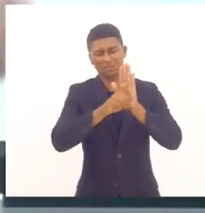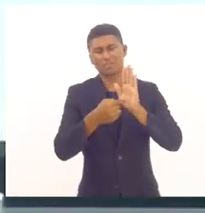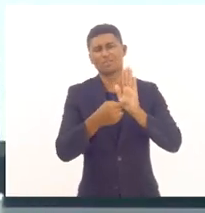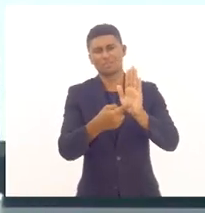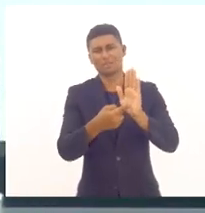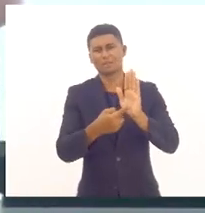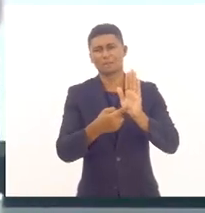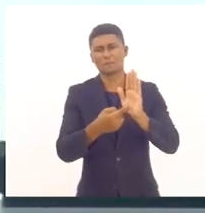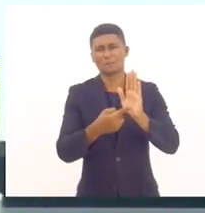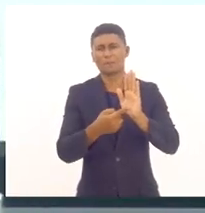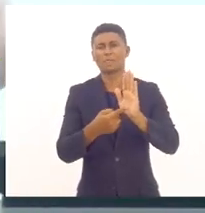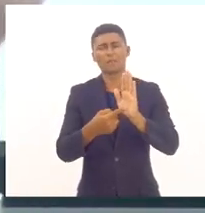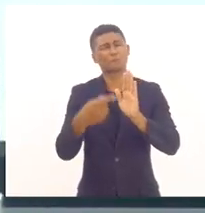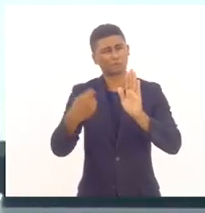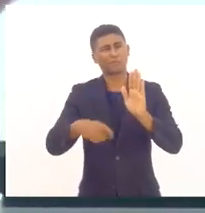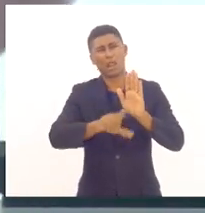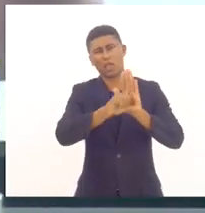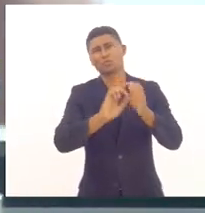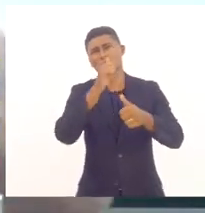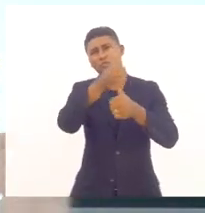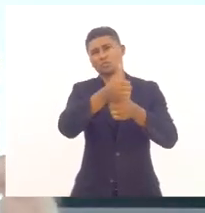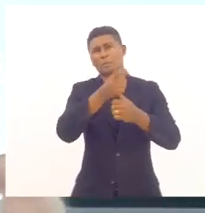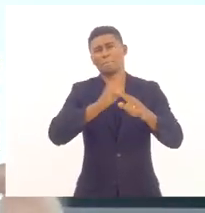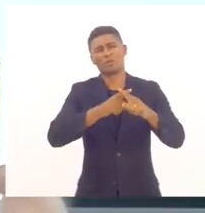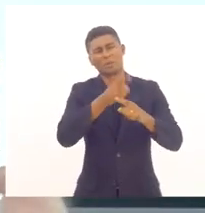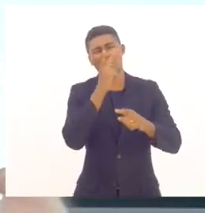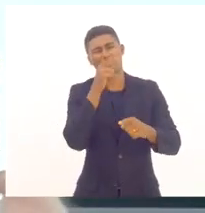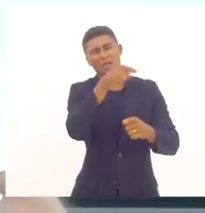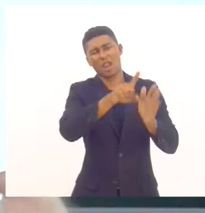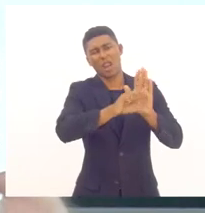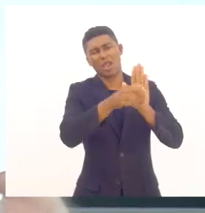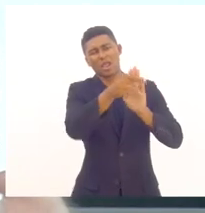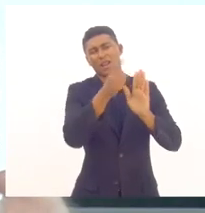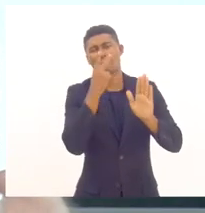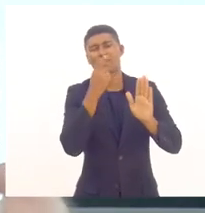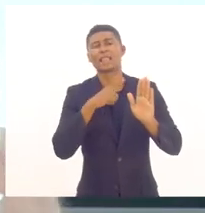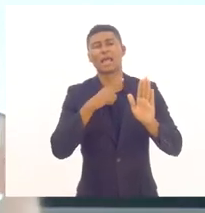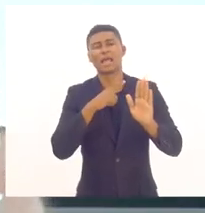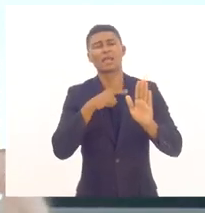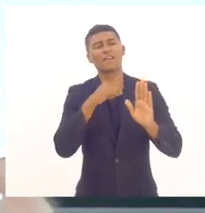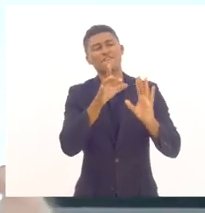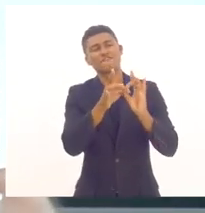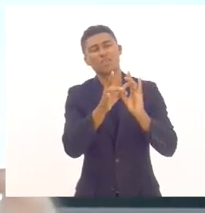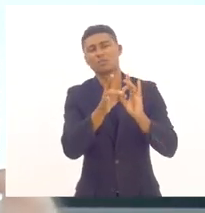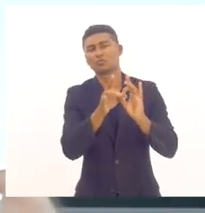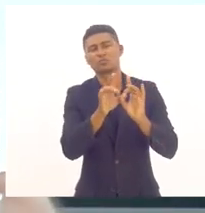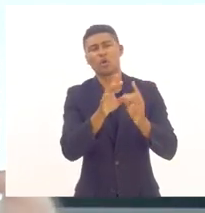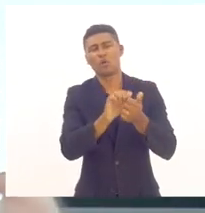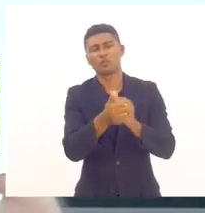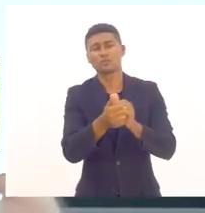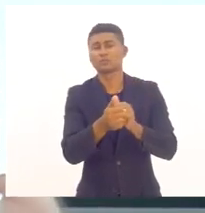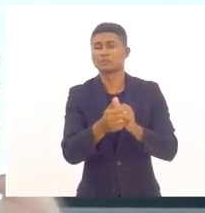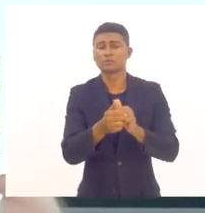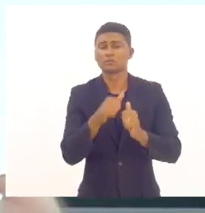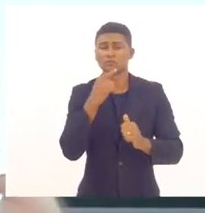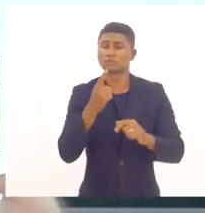tem que substituir a lei porque a lei tem um vício, sinceramente, não dá, porque o PL também tem outro